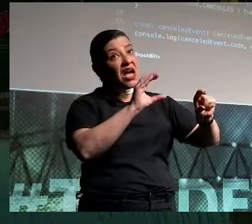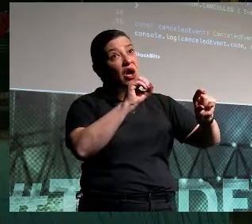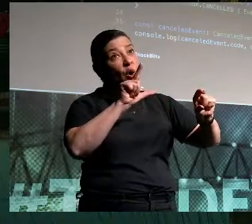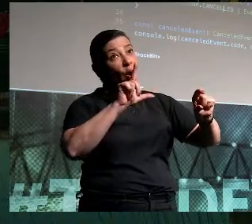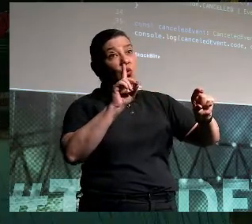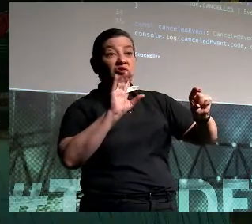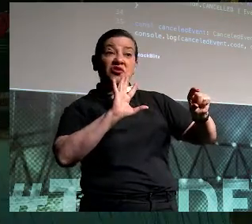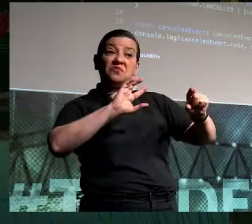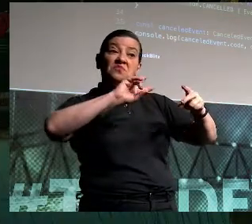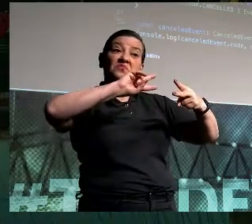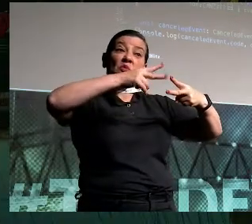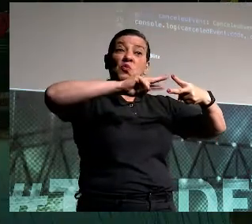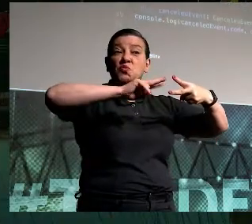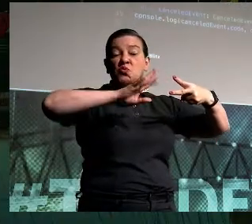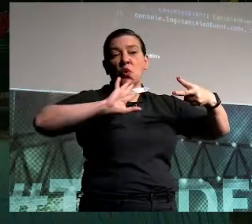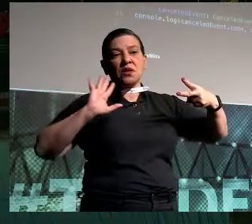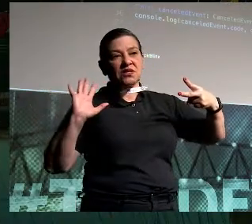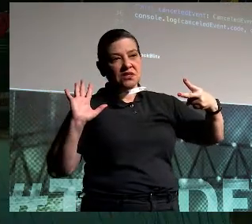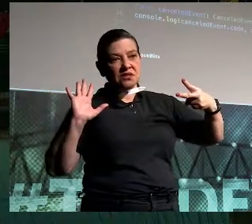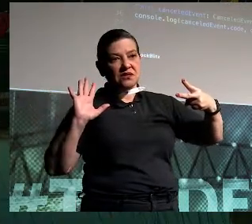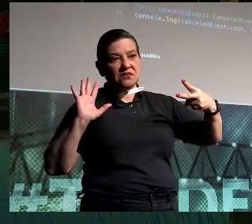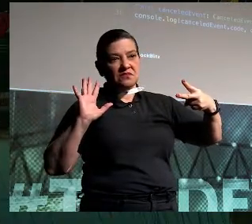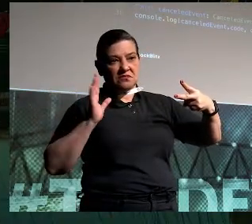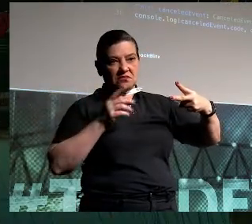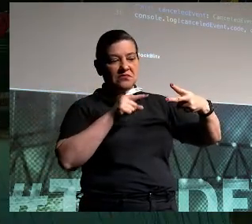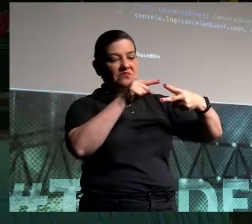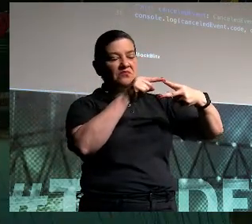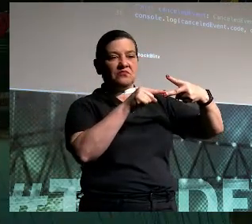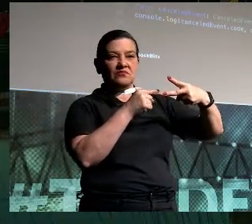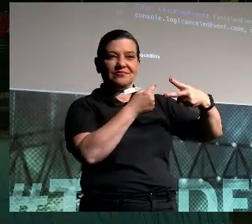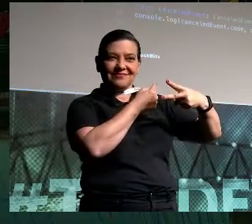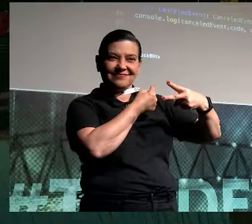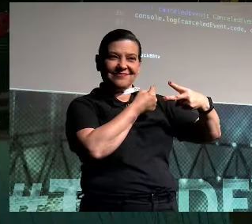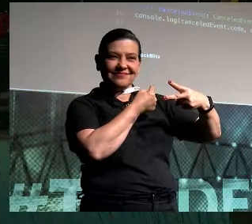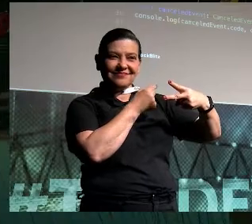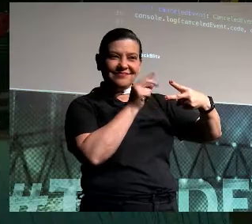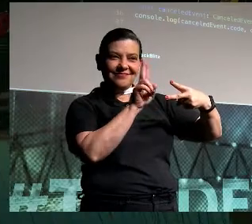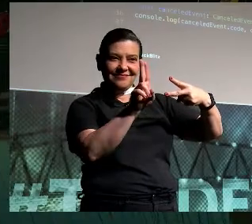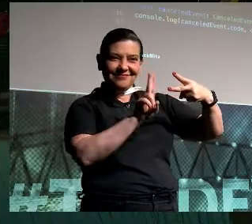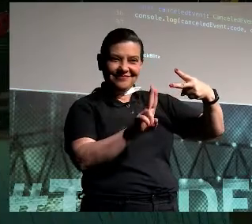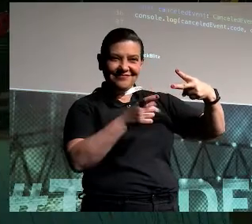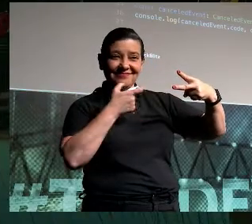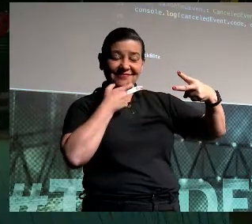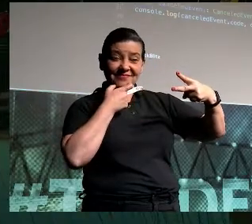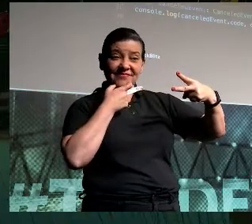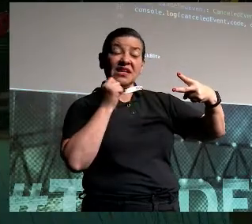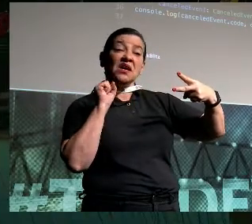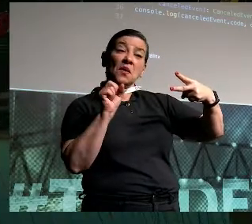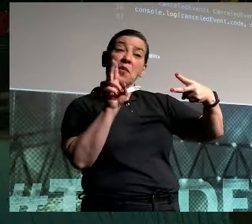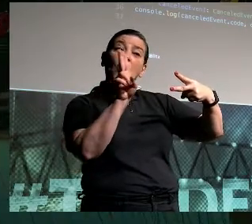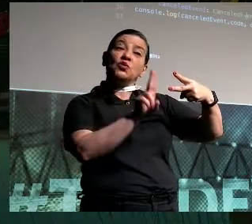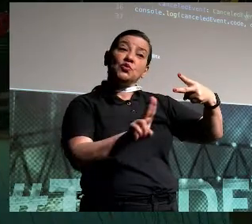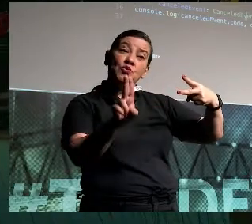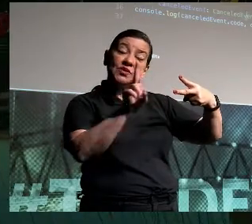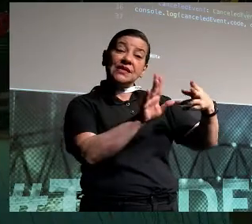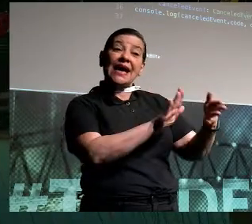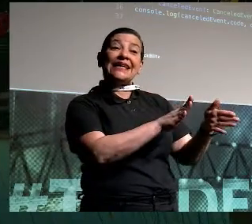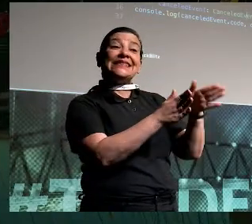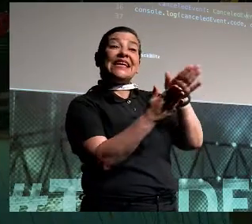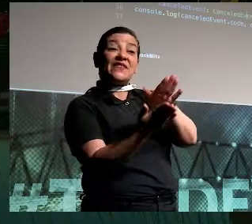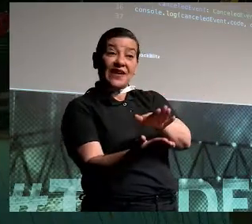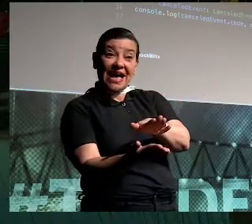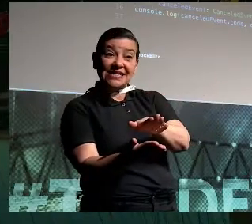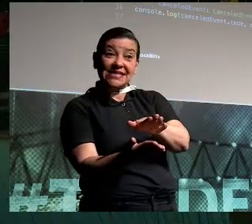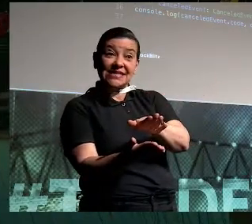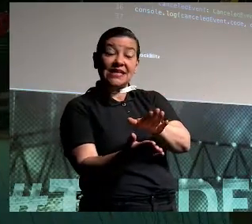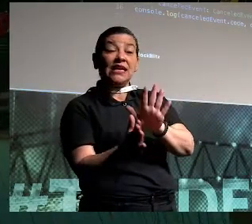qualquer um desses dois, tanto cancelled quanto cancellation request. E daí eu posso usar essa interface aqui, e olha